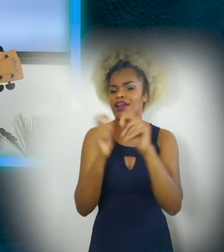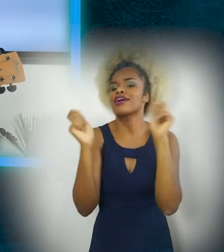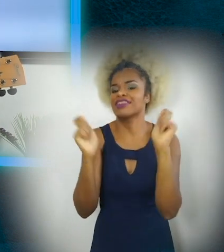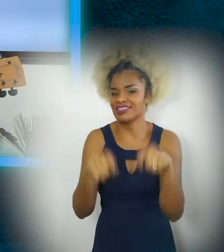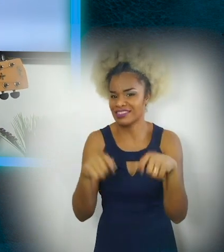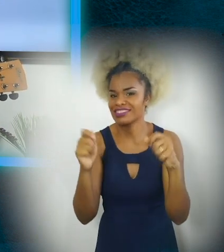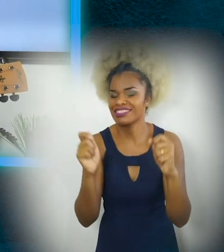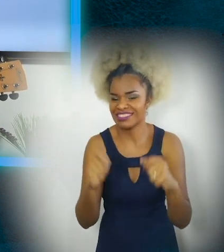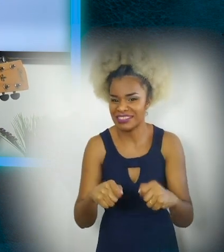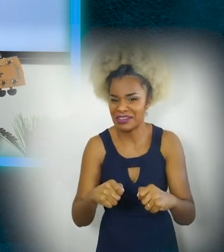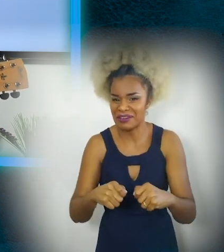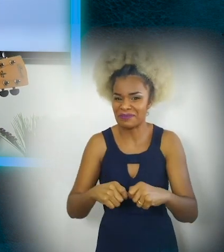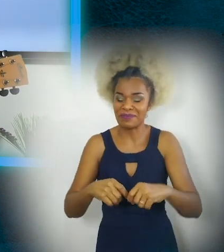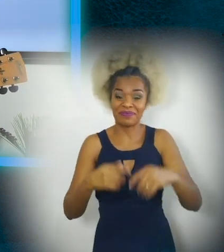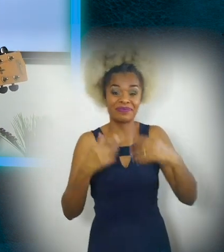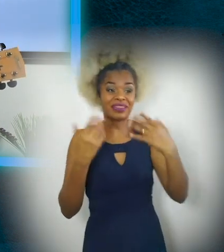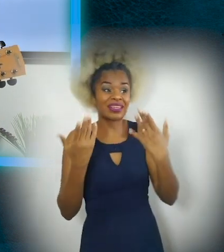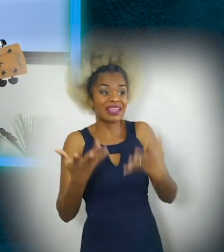mãos.